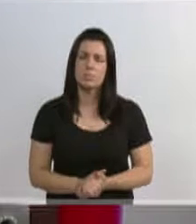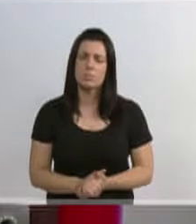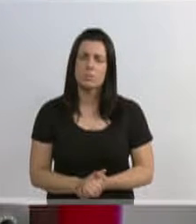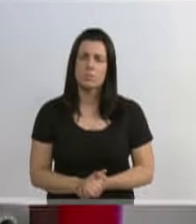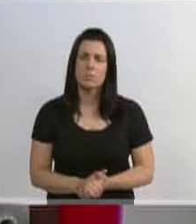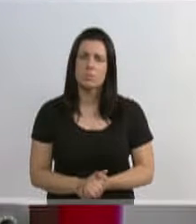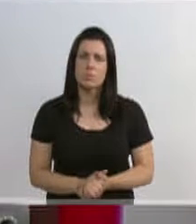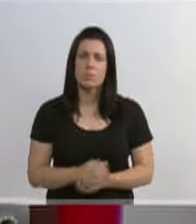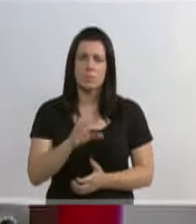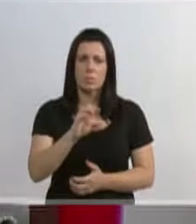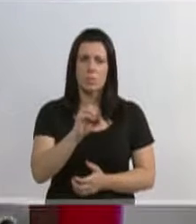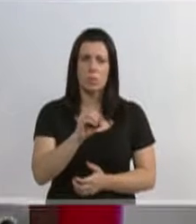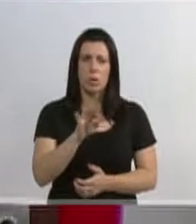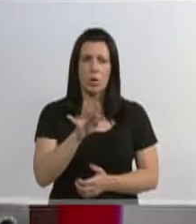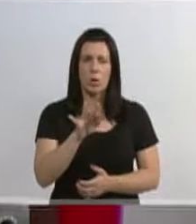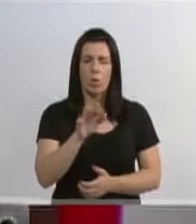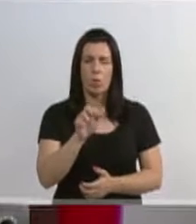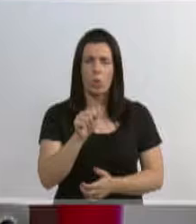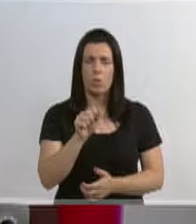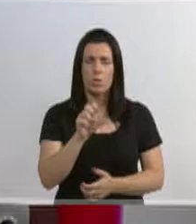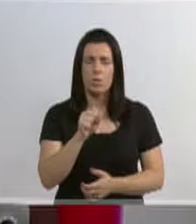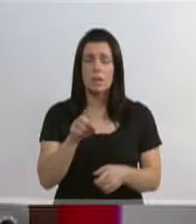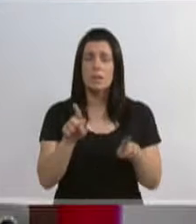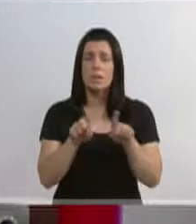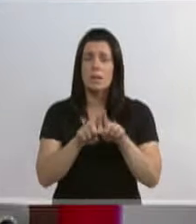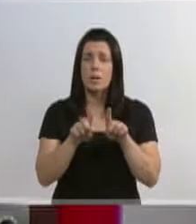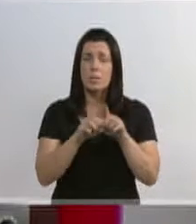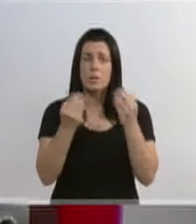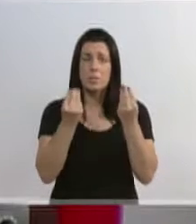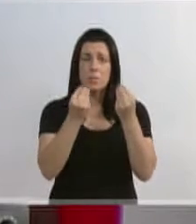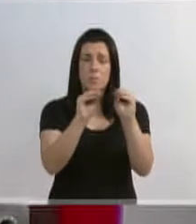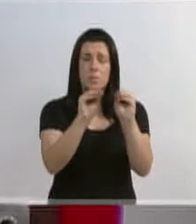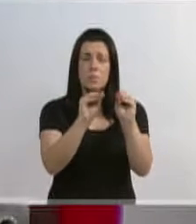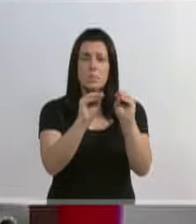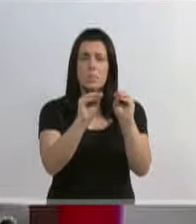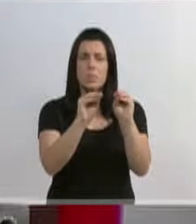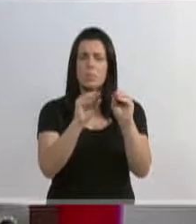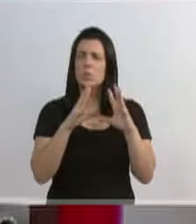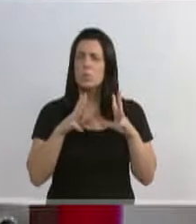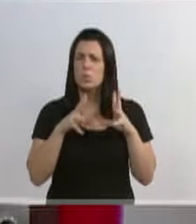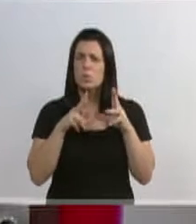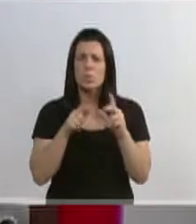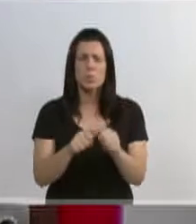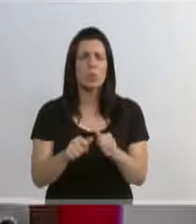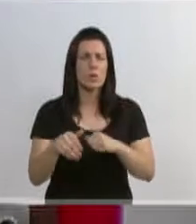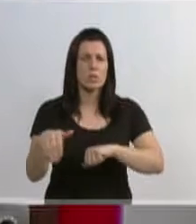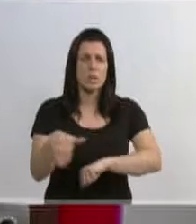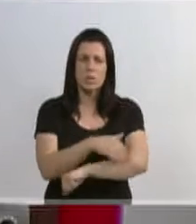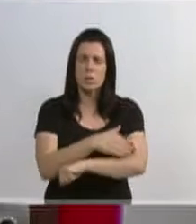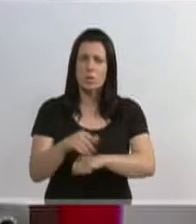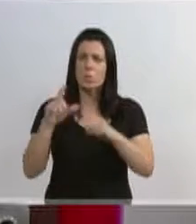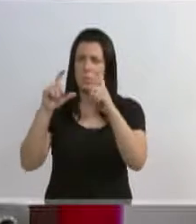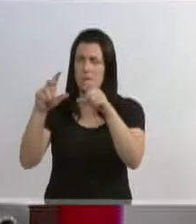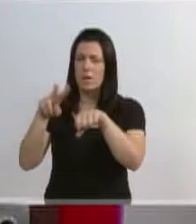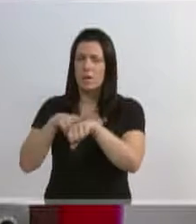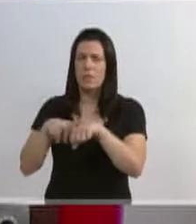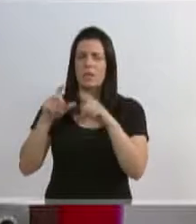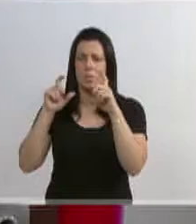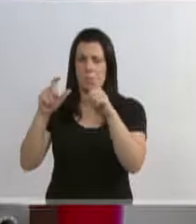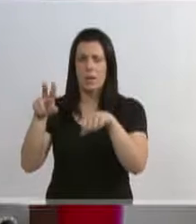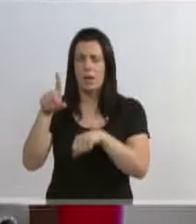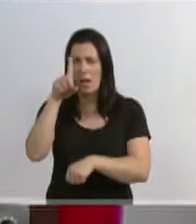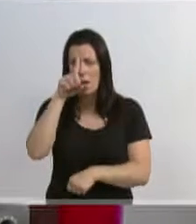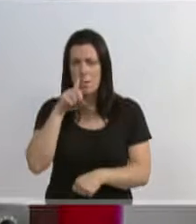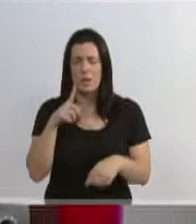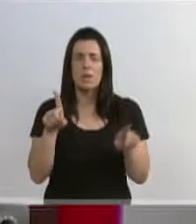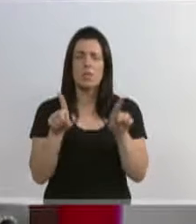alertablue.cob.sc.gov.br. Cotas e também sejam colocados no cadastro a cota de todas as ruas, de placas verdes e de placas